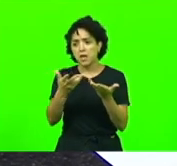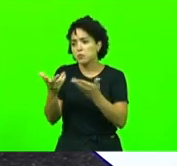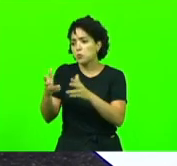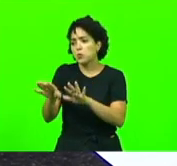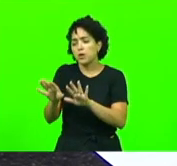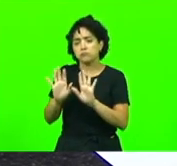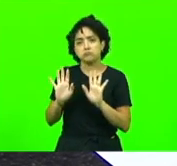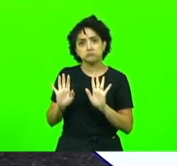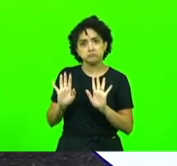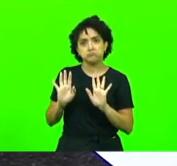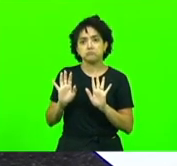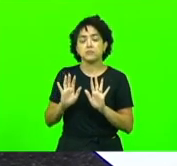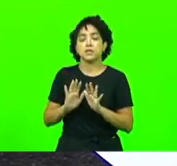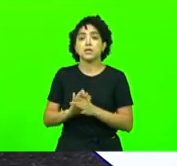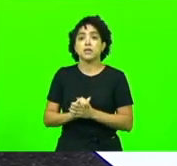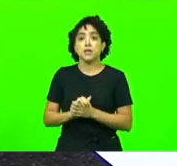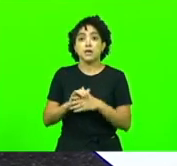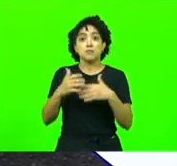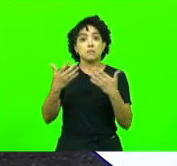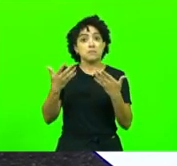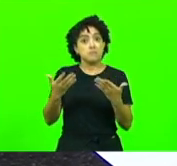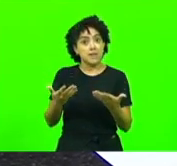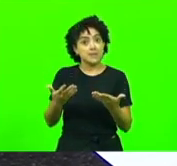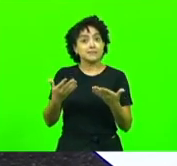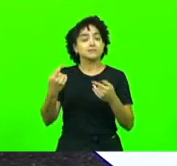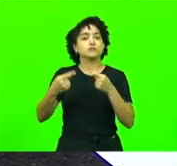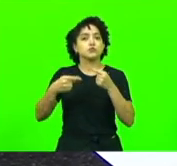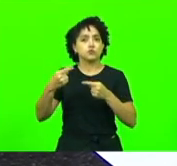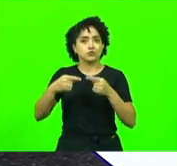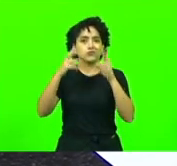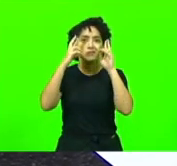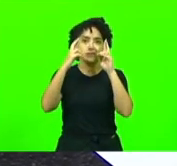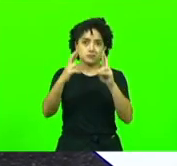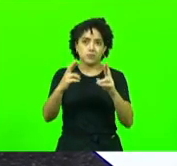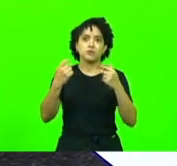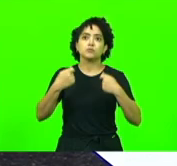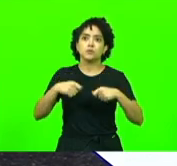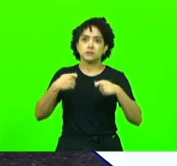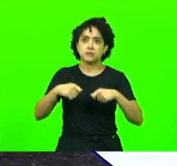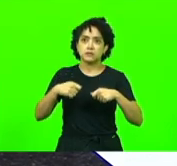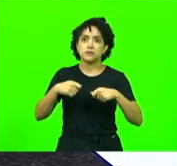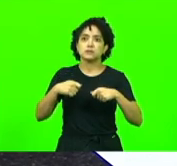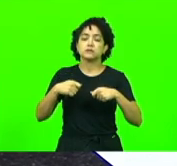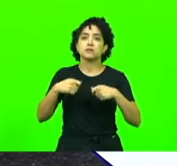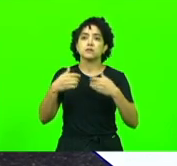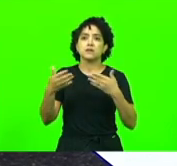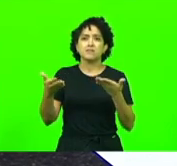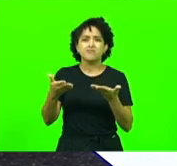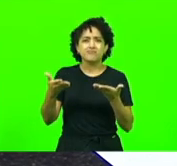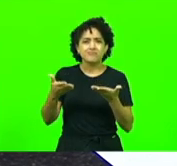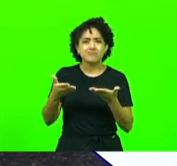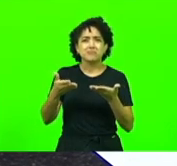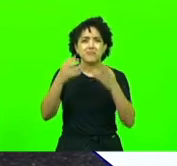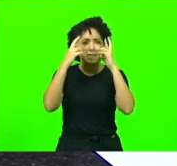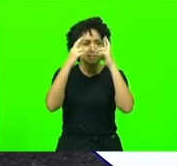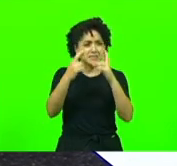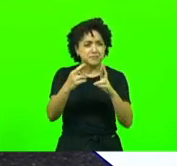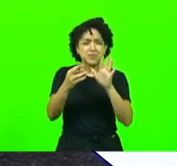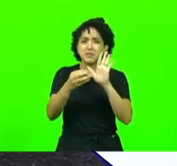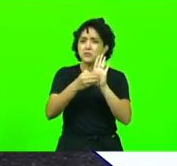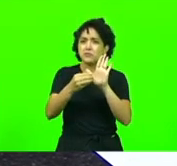quer. E beleza. Agora, o que a gente também tem que discutir é o respeito. O que está acontecendo nos últimos tempos é uma falta de respeito